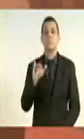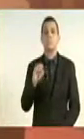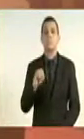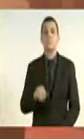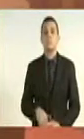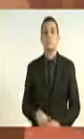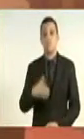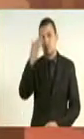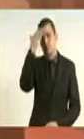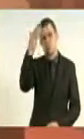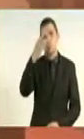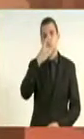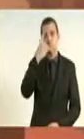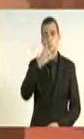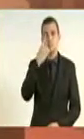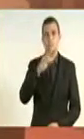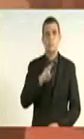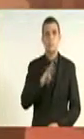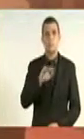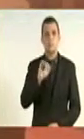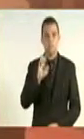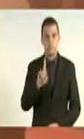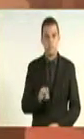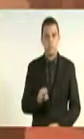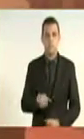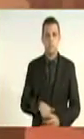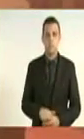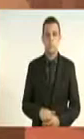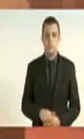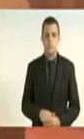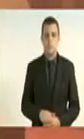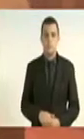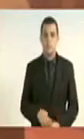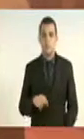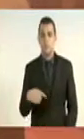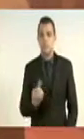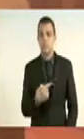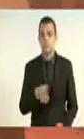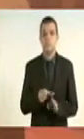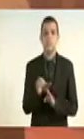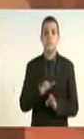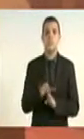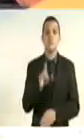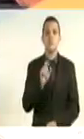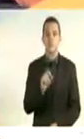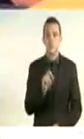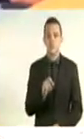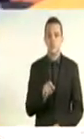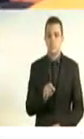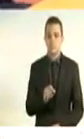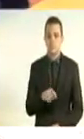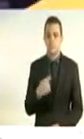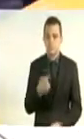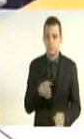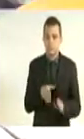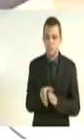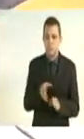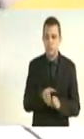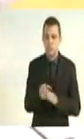Obrigado, deputado Braide. Na verdade, o que a gente aconselha é que possa ajuizar,